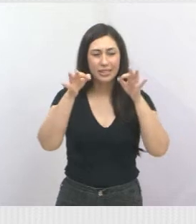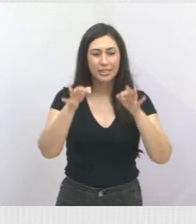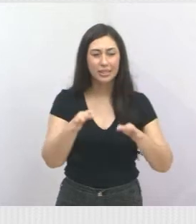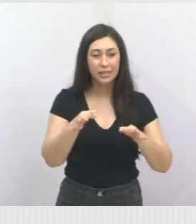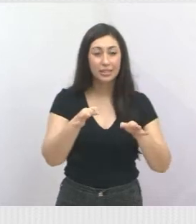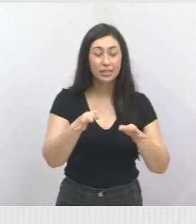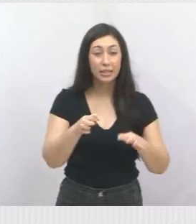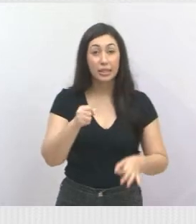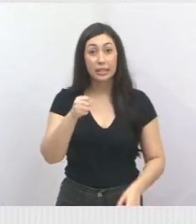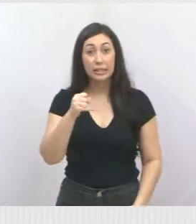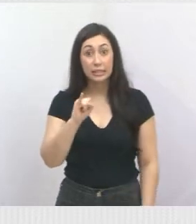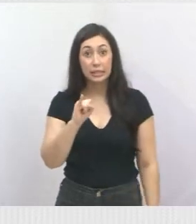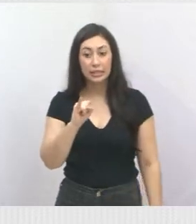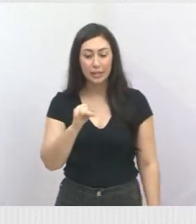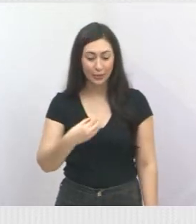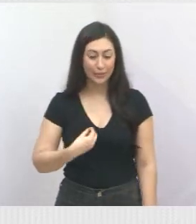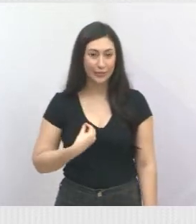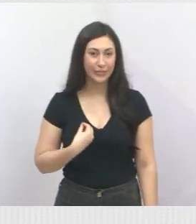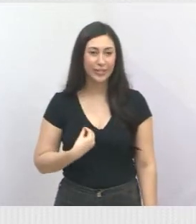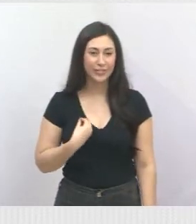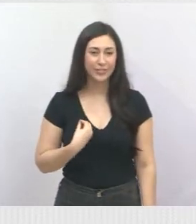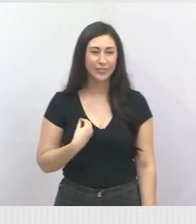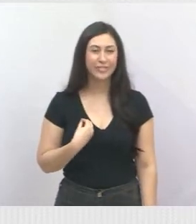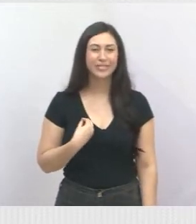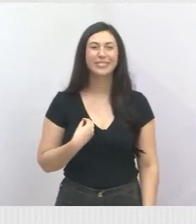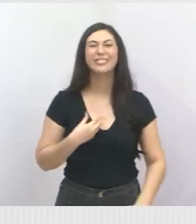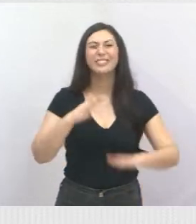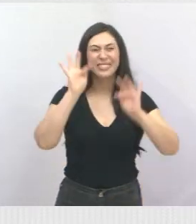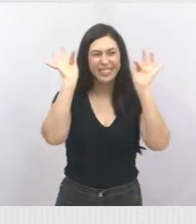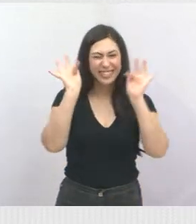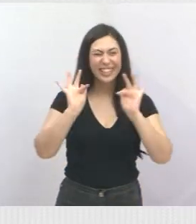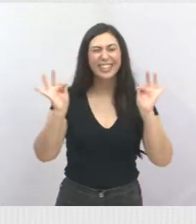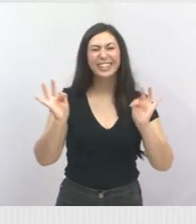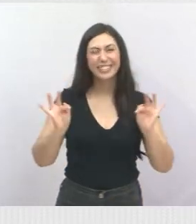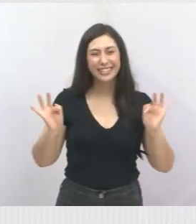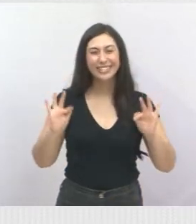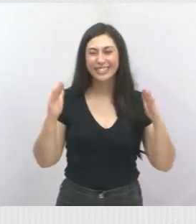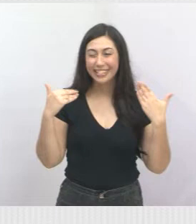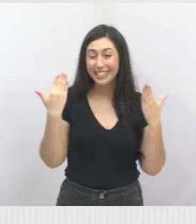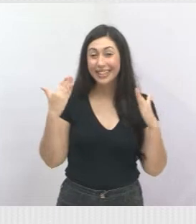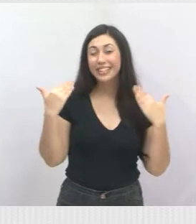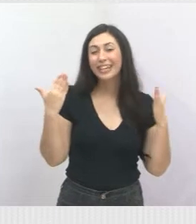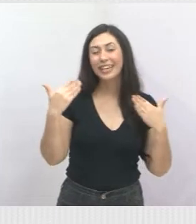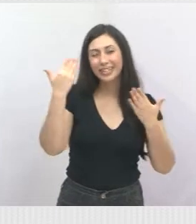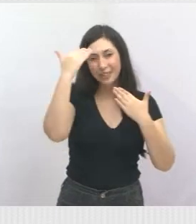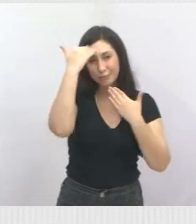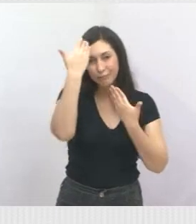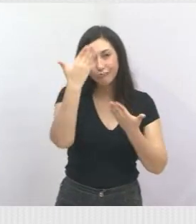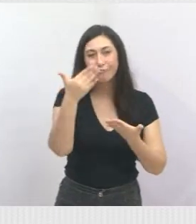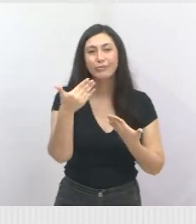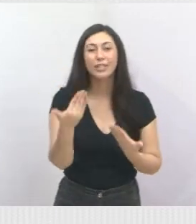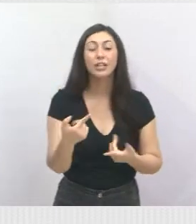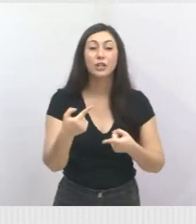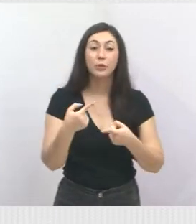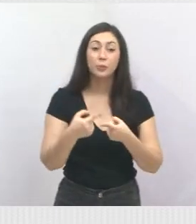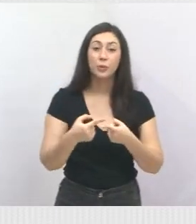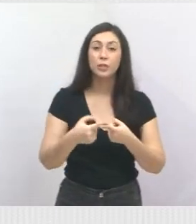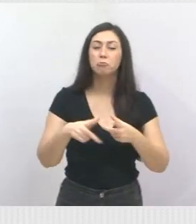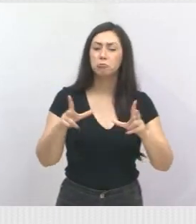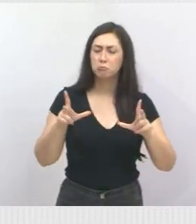que se o senhor estivesse aqui, o senhor estaria muito feliz, muito contente com toda essa homenagem, porque o